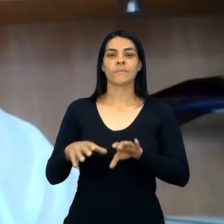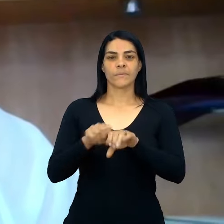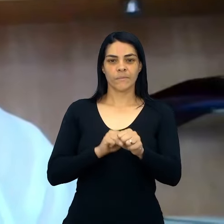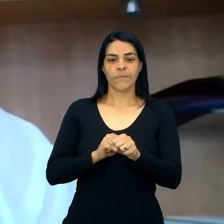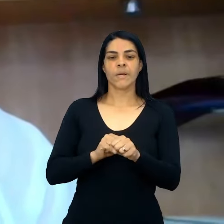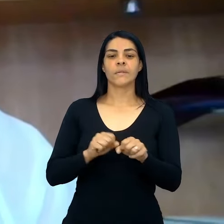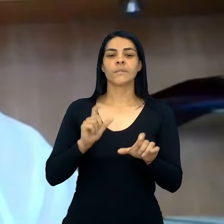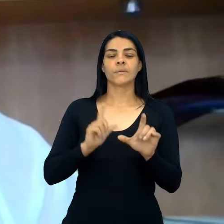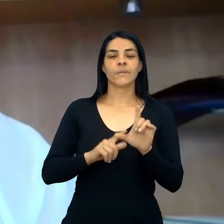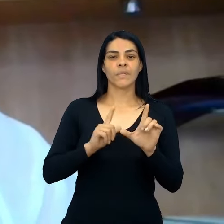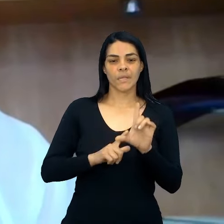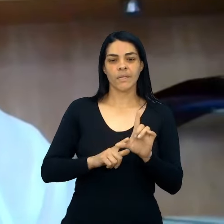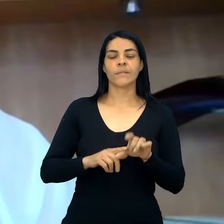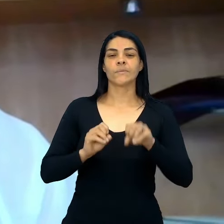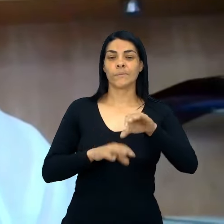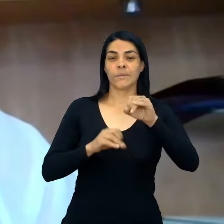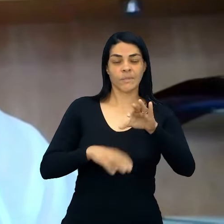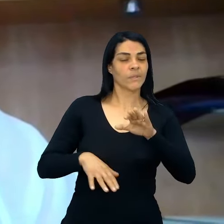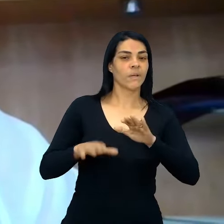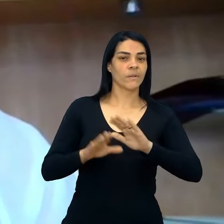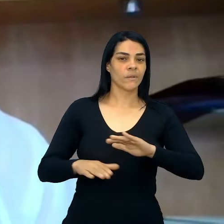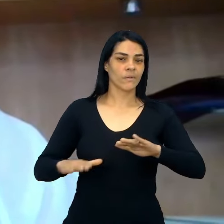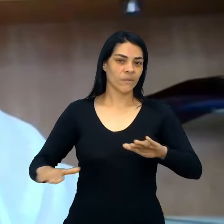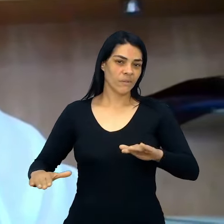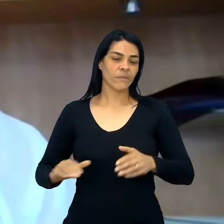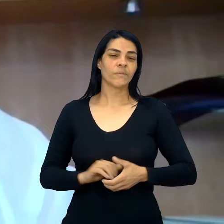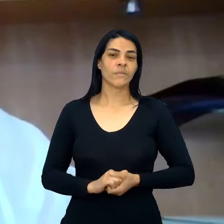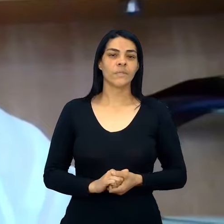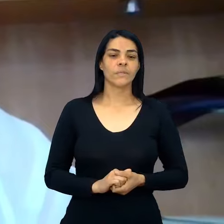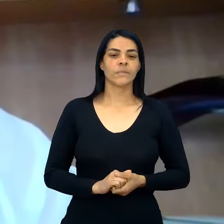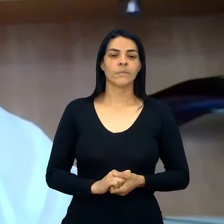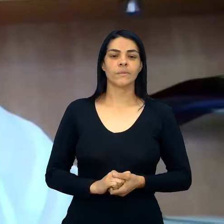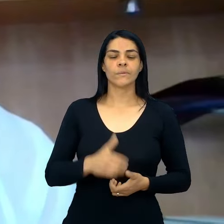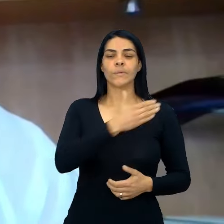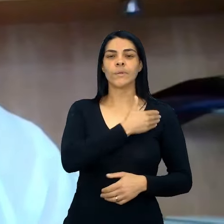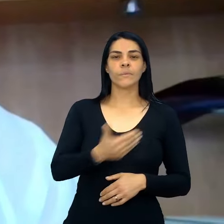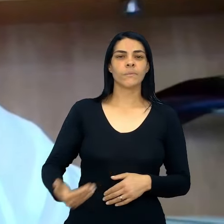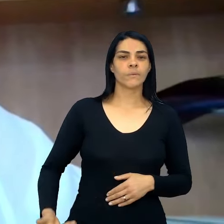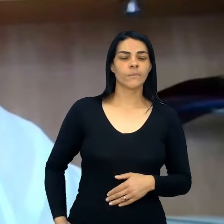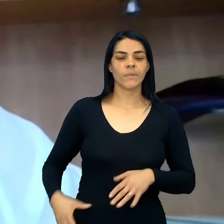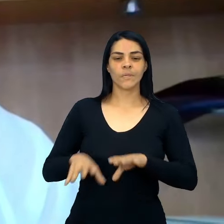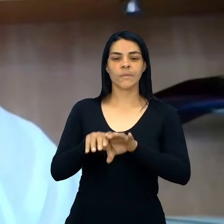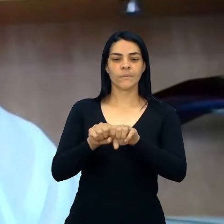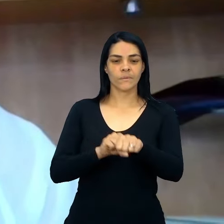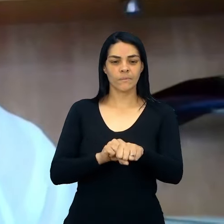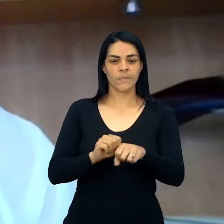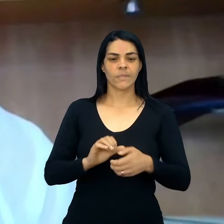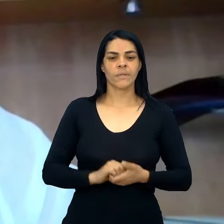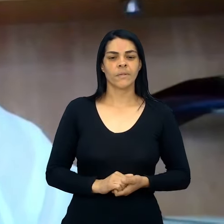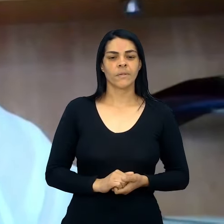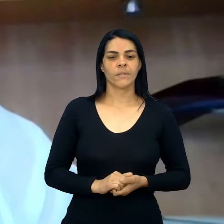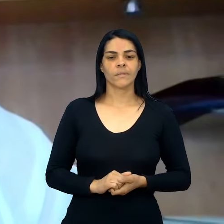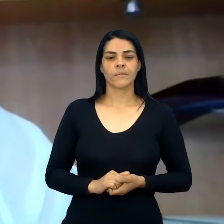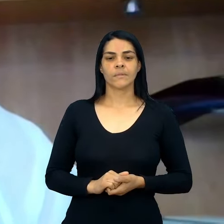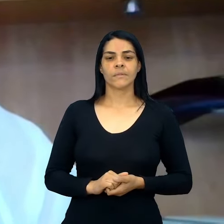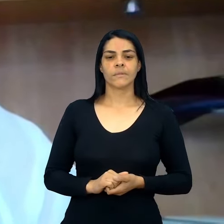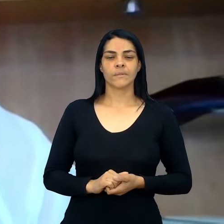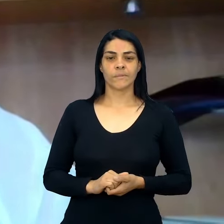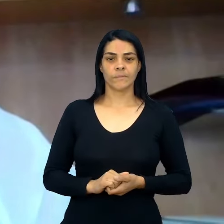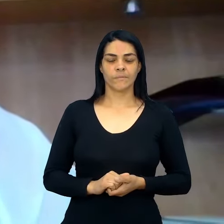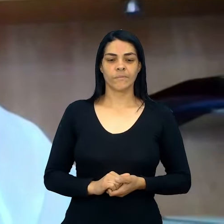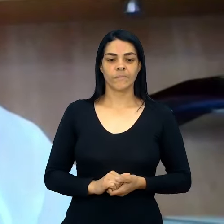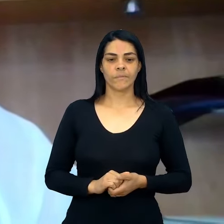especialista em educação infantil, também em gestão e avaliação pública, sou a professora de redes